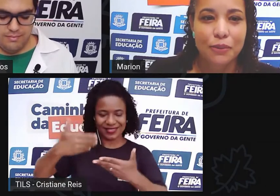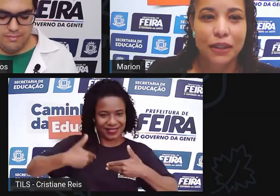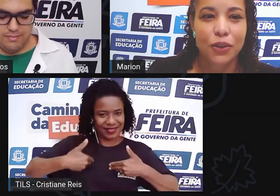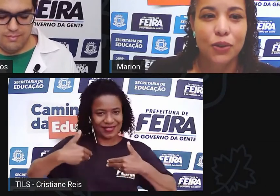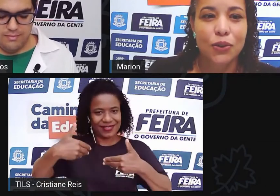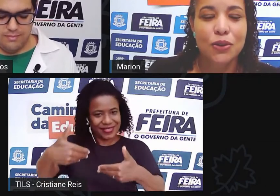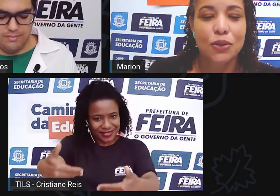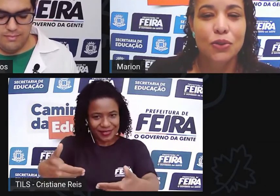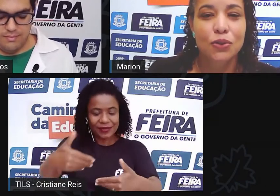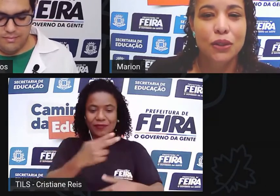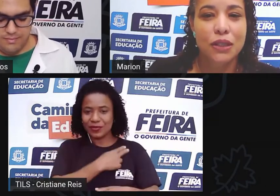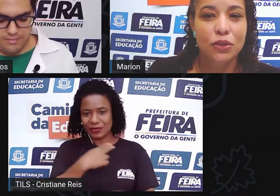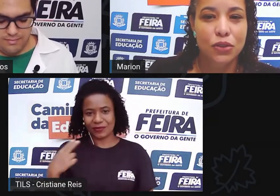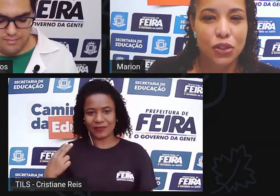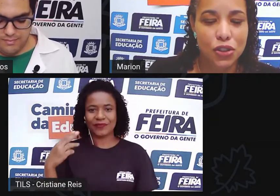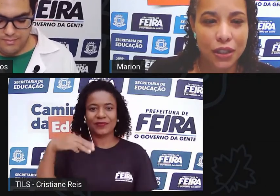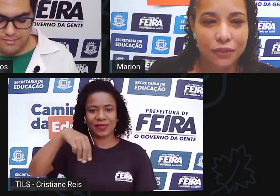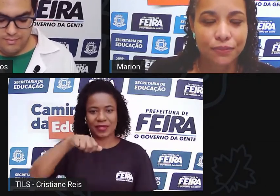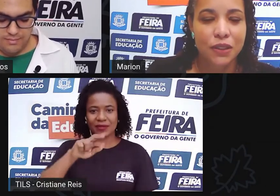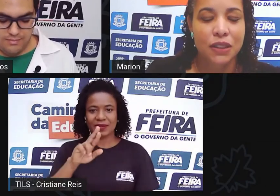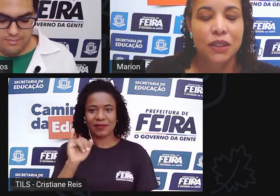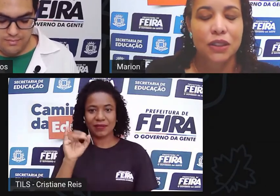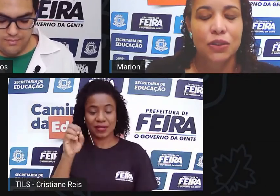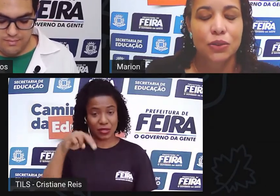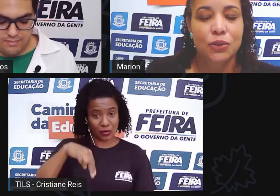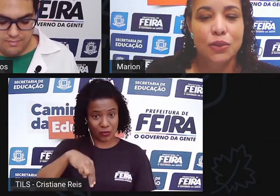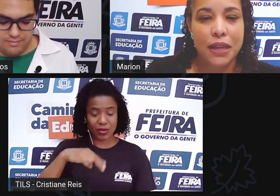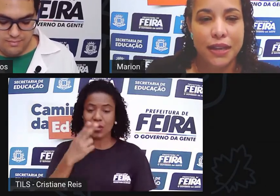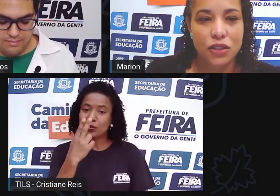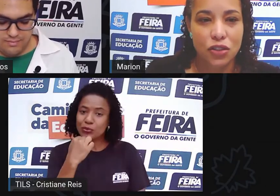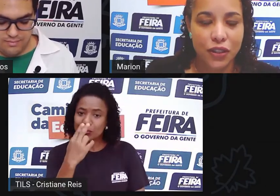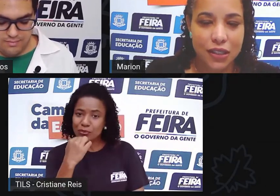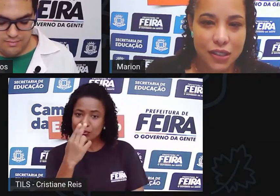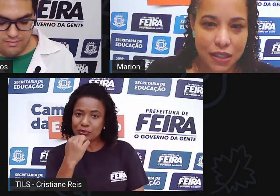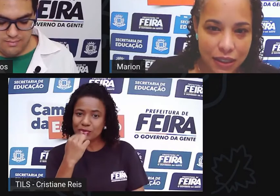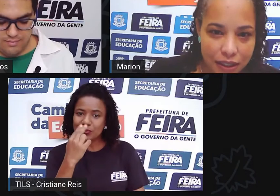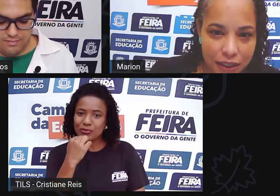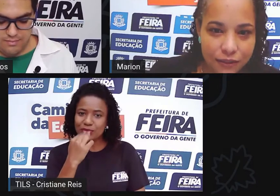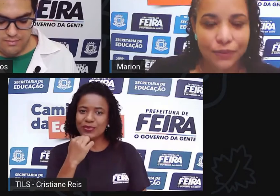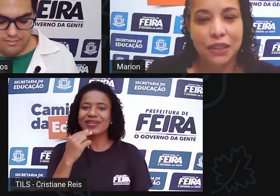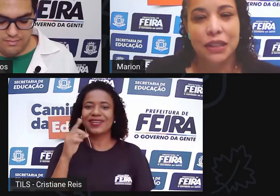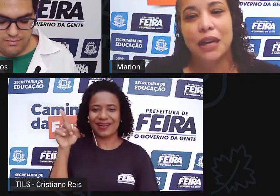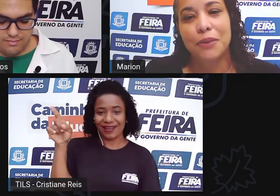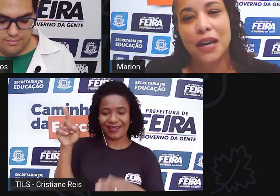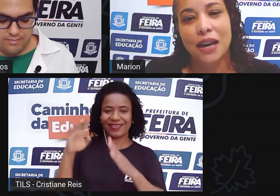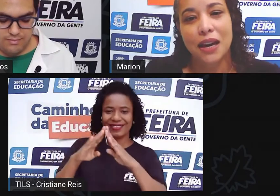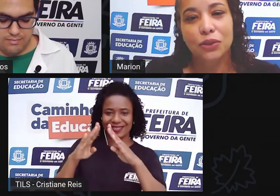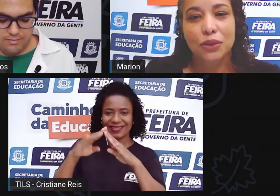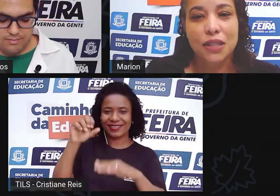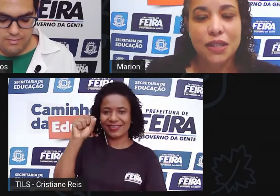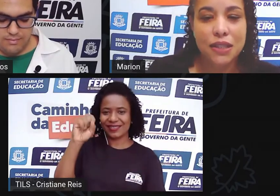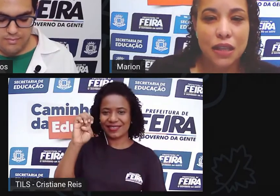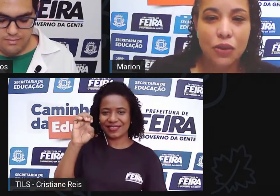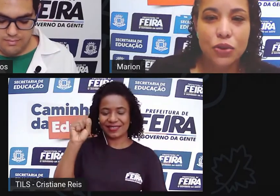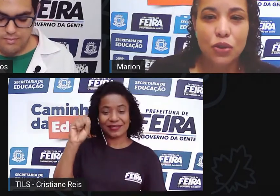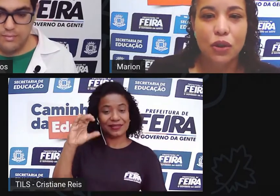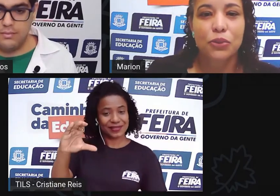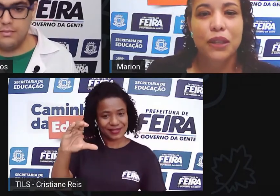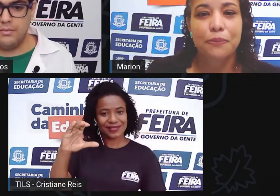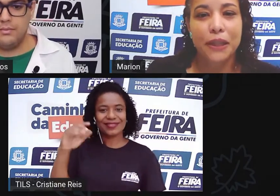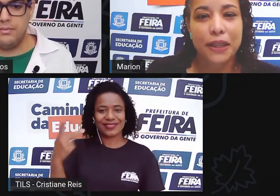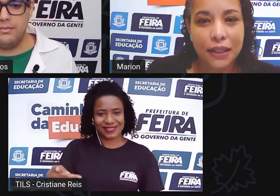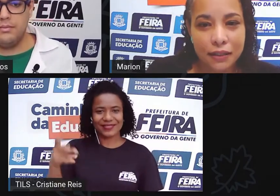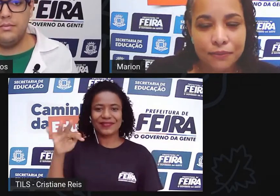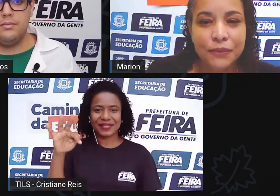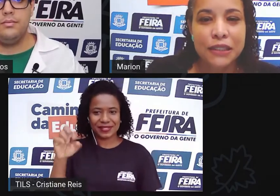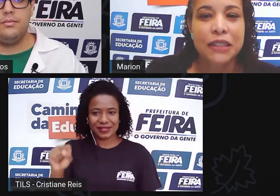Então, eu sou Marion, sou nutricionista do SESC de Feira de Santana. A minha autodescrição: eu sou uma